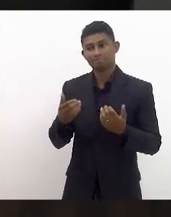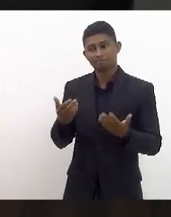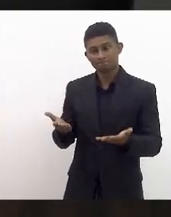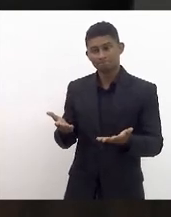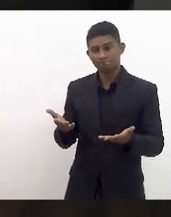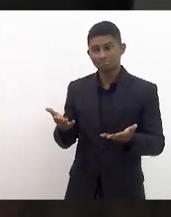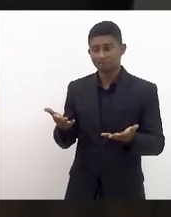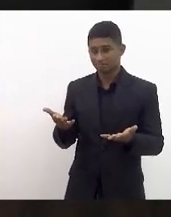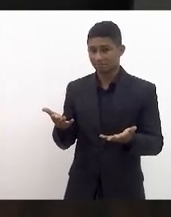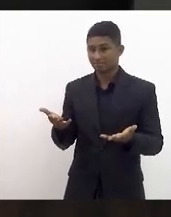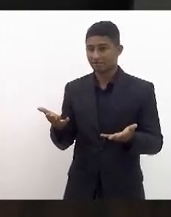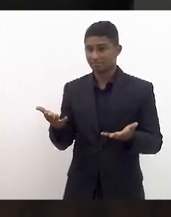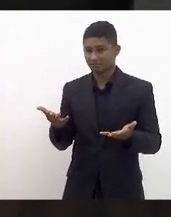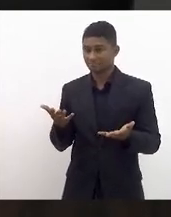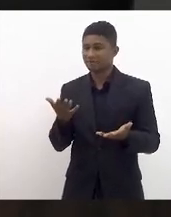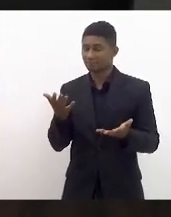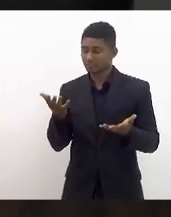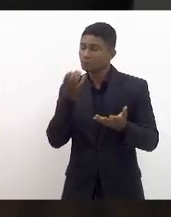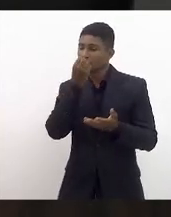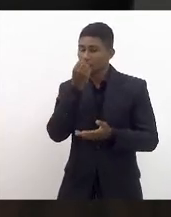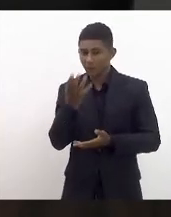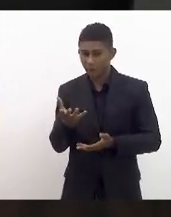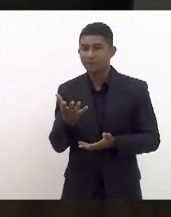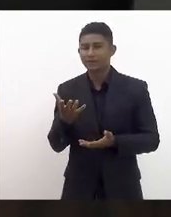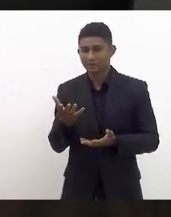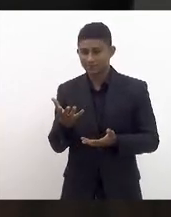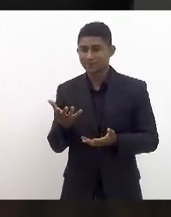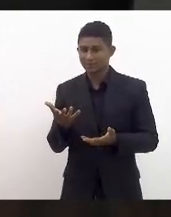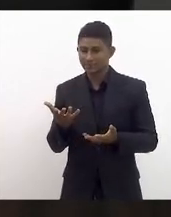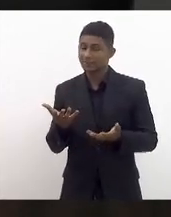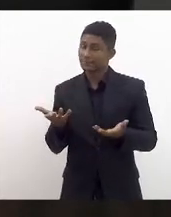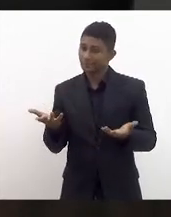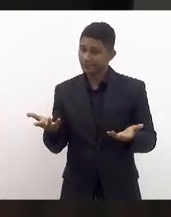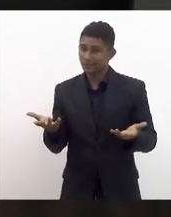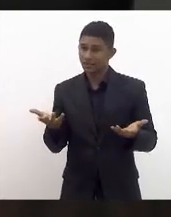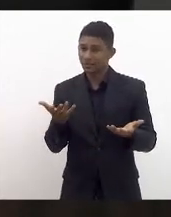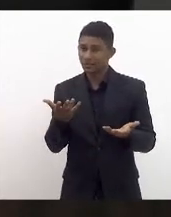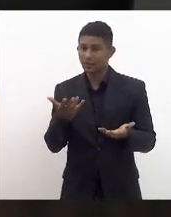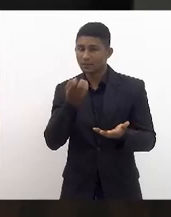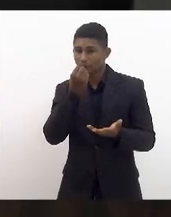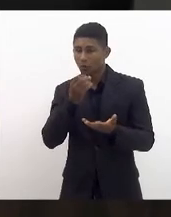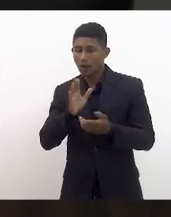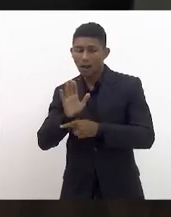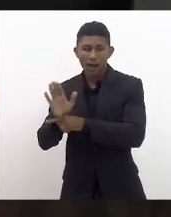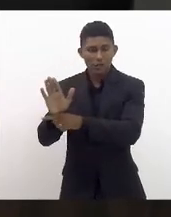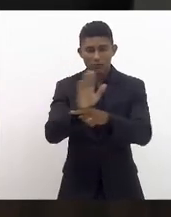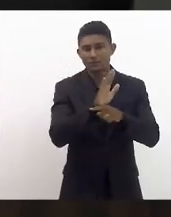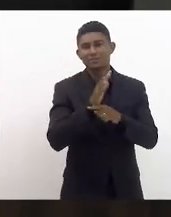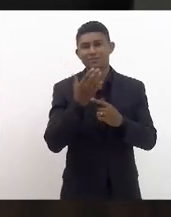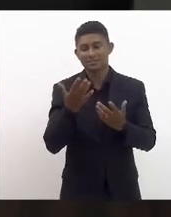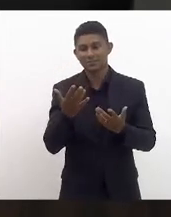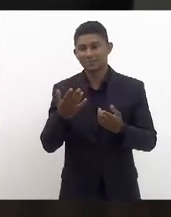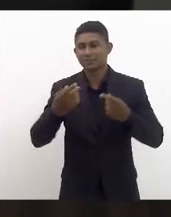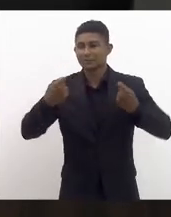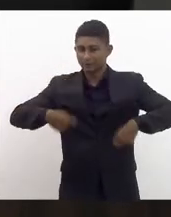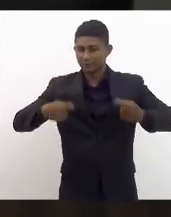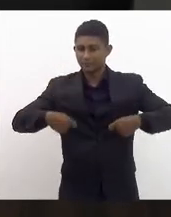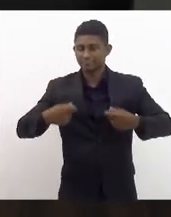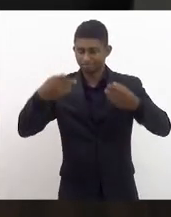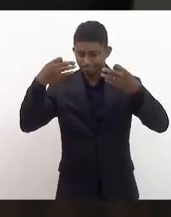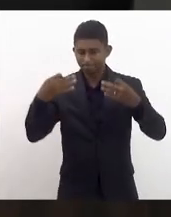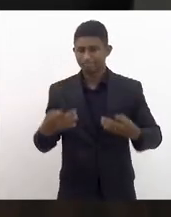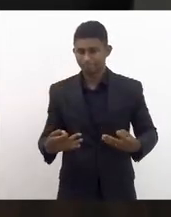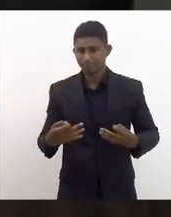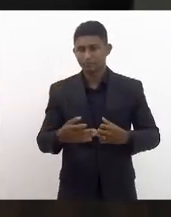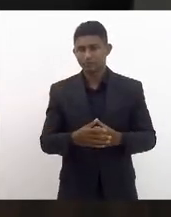ânimos, a boa vontade com a possibilidade de benefício é grande, porque a gente precisa, no mínimo, adequar.